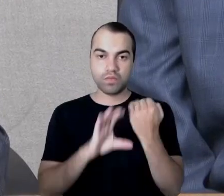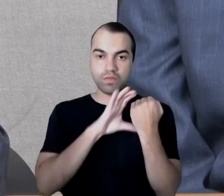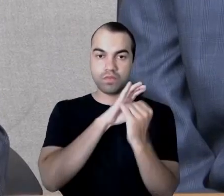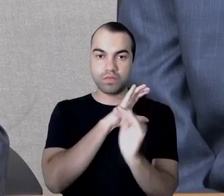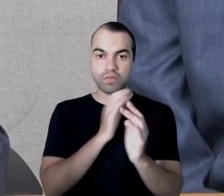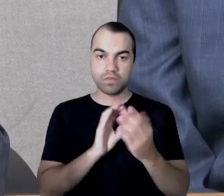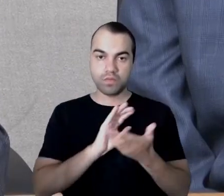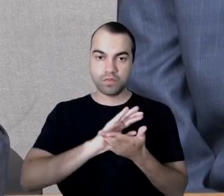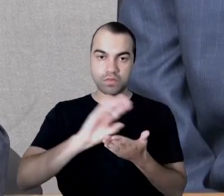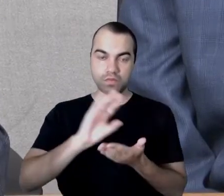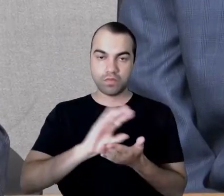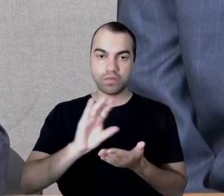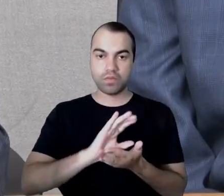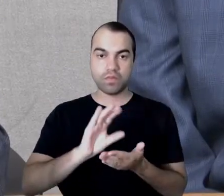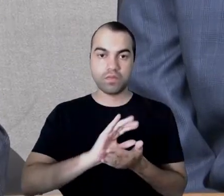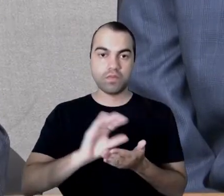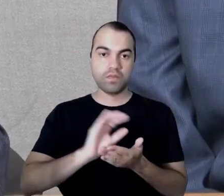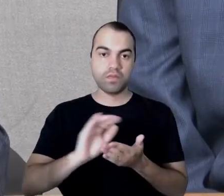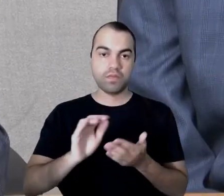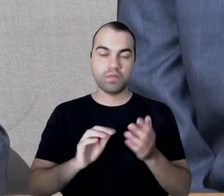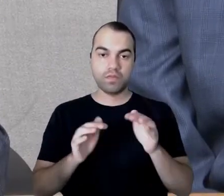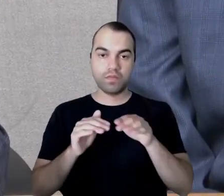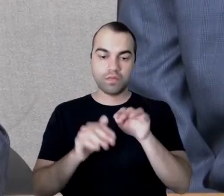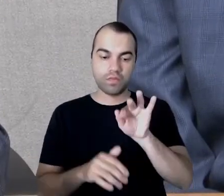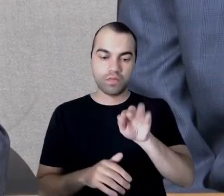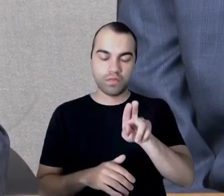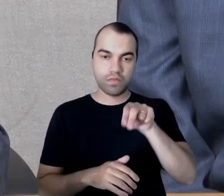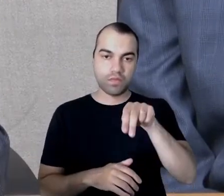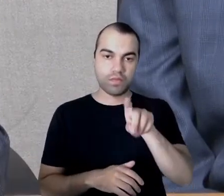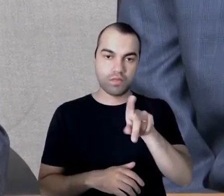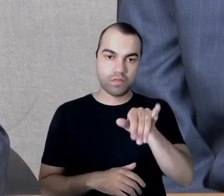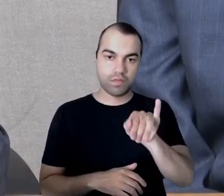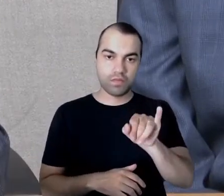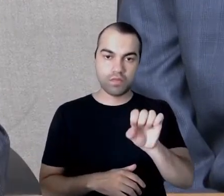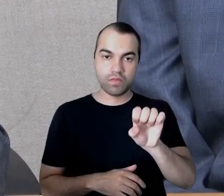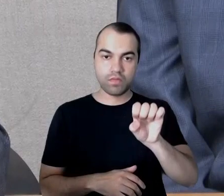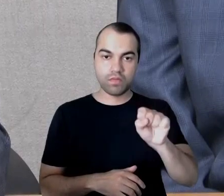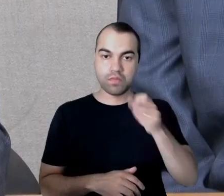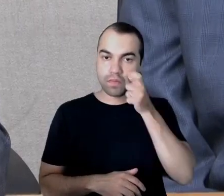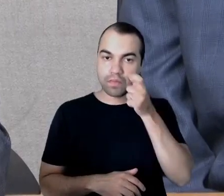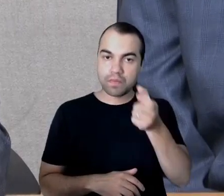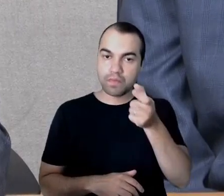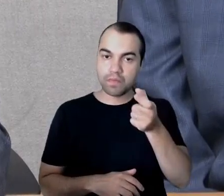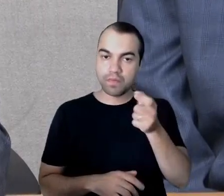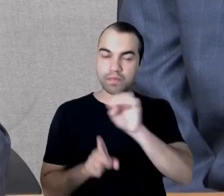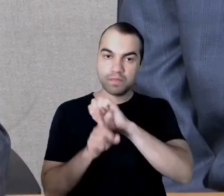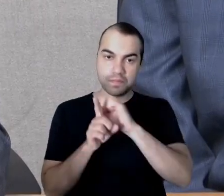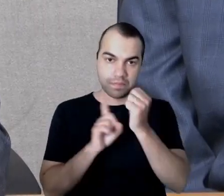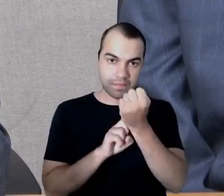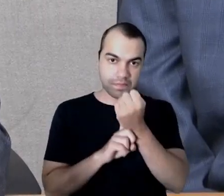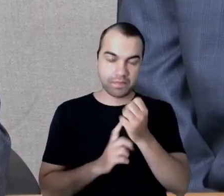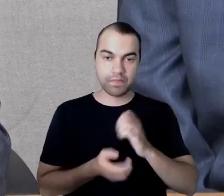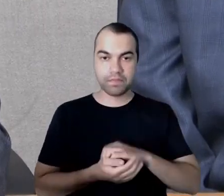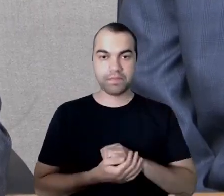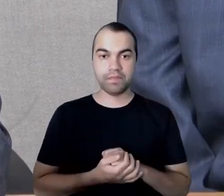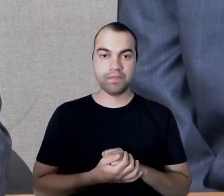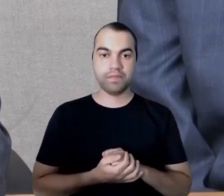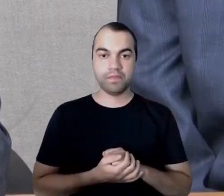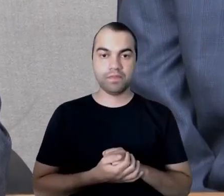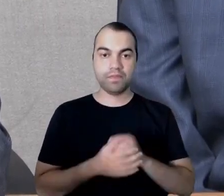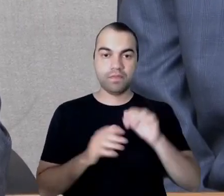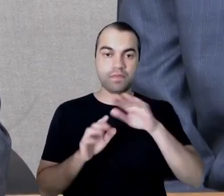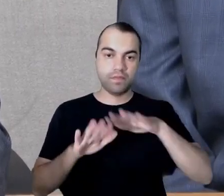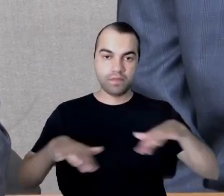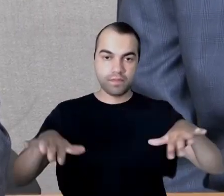advindos das conceções ao fundir fundo Distrital de interesse social todas as